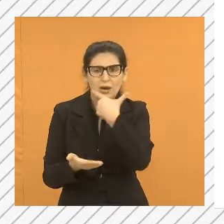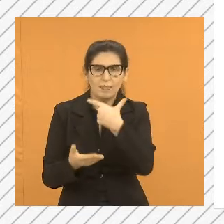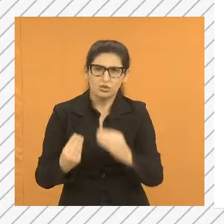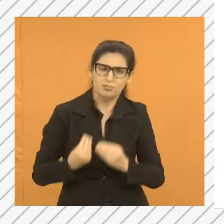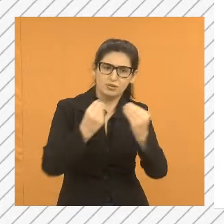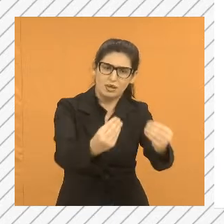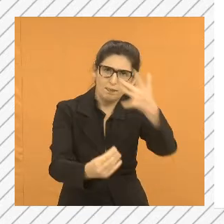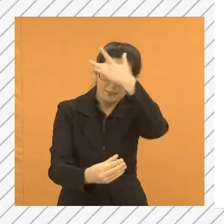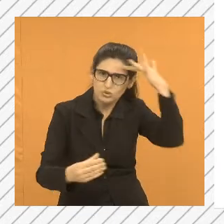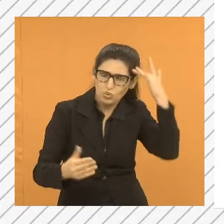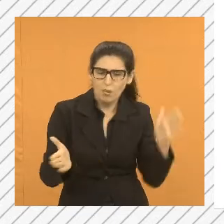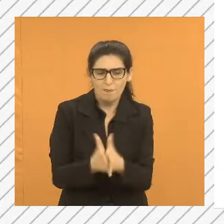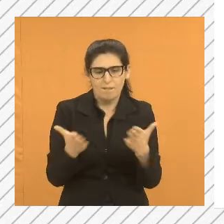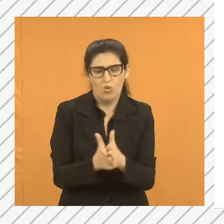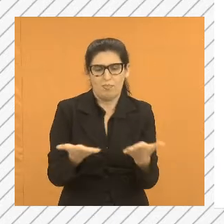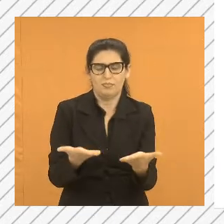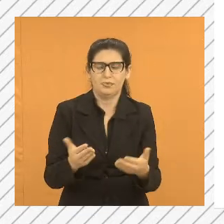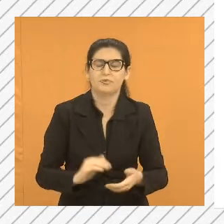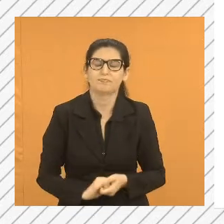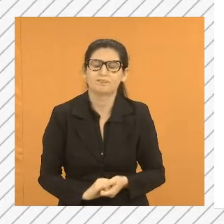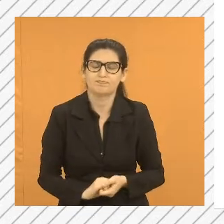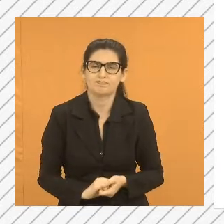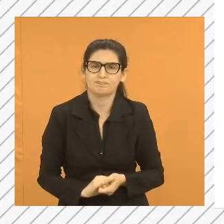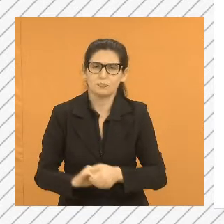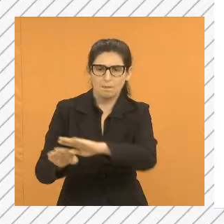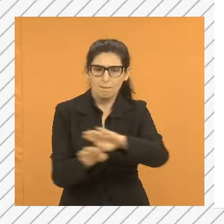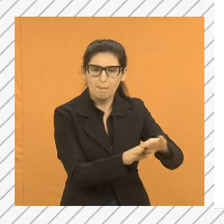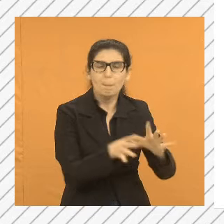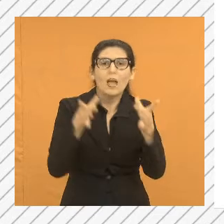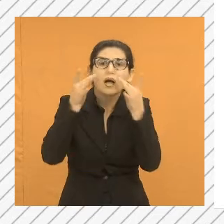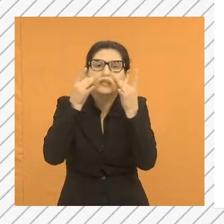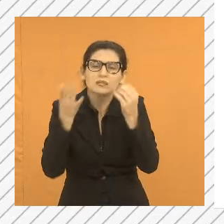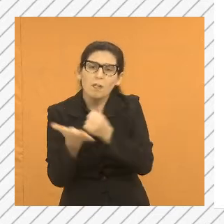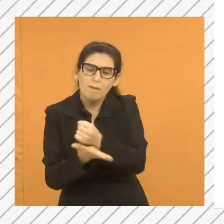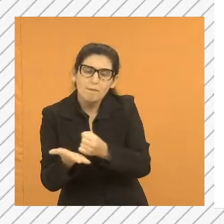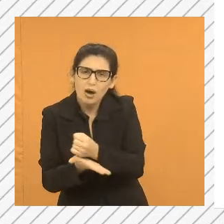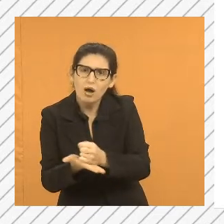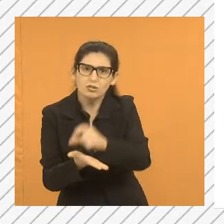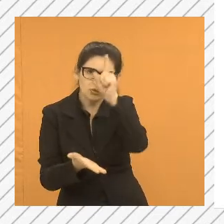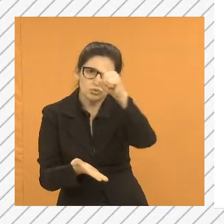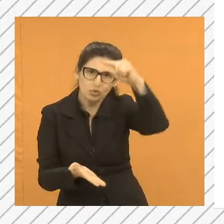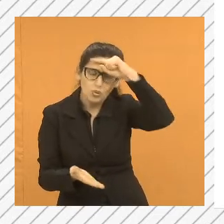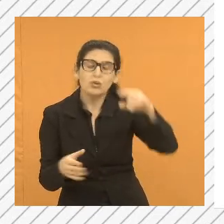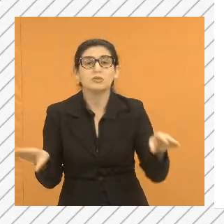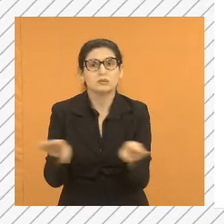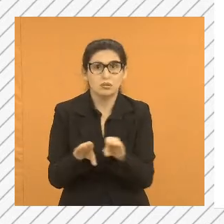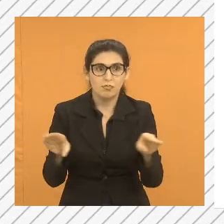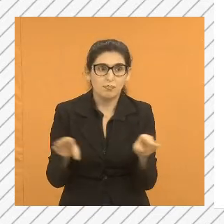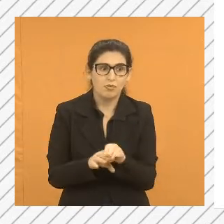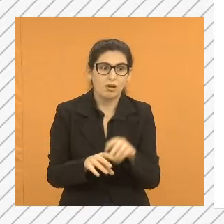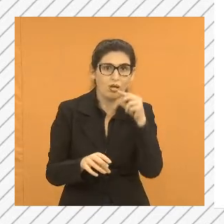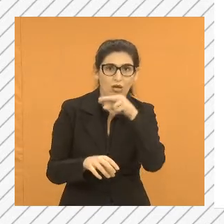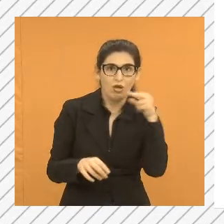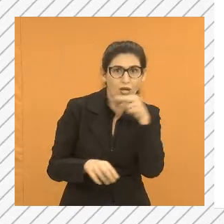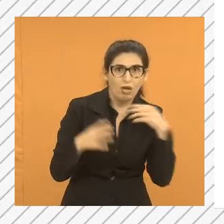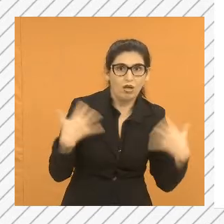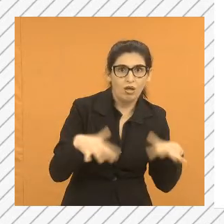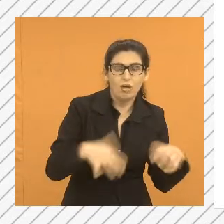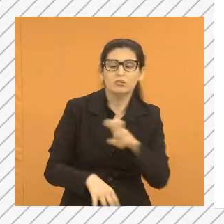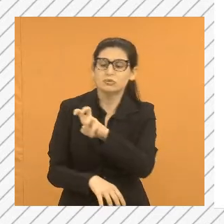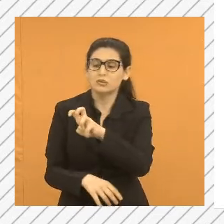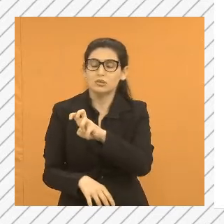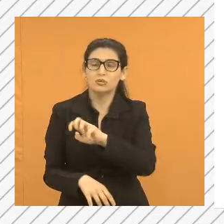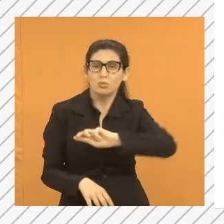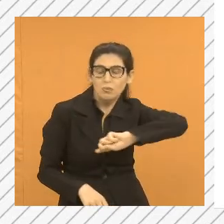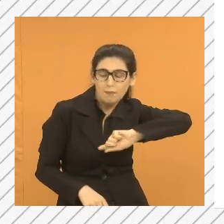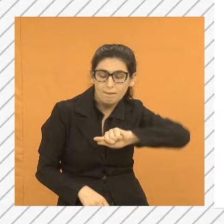relação da atenção básica, o quanto que a gente gasta na atenção básica com a média complexidade e alta complexidade, é de 5 milhões para